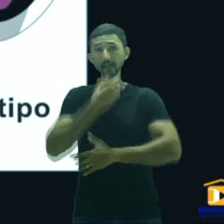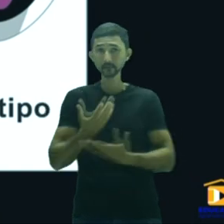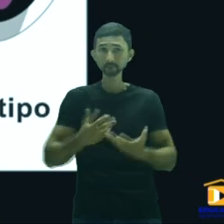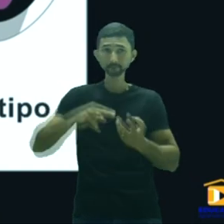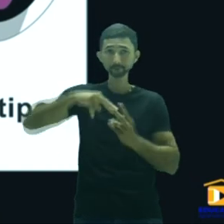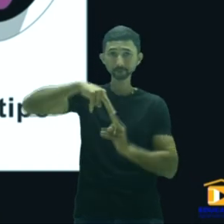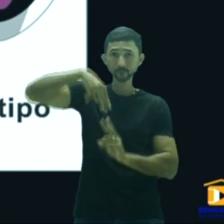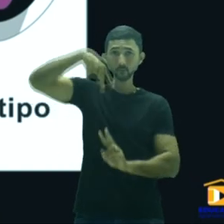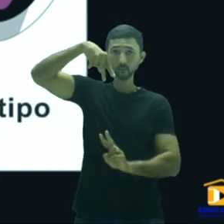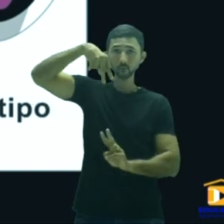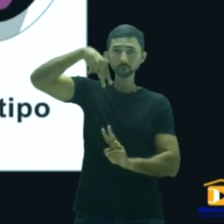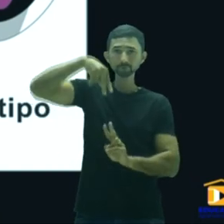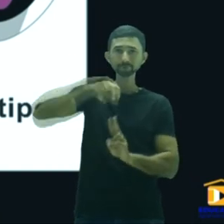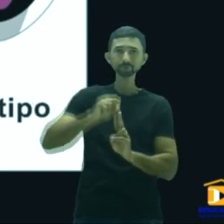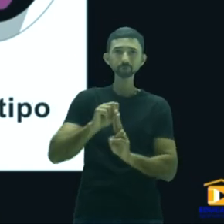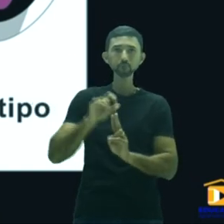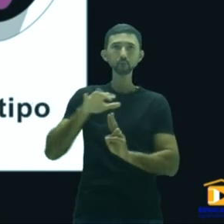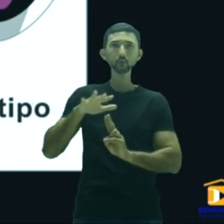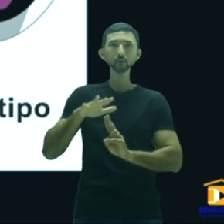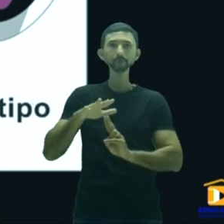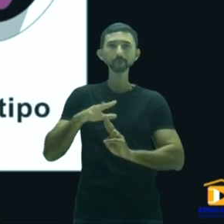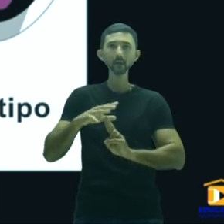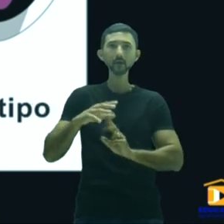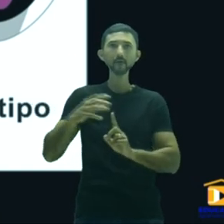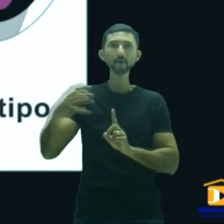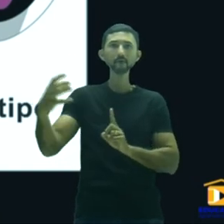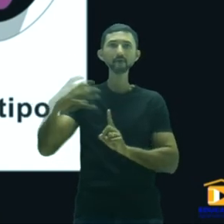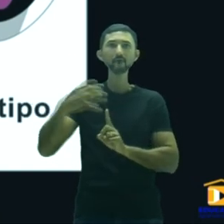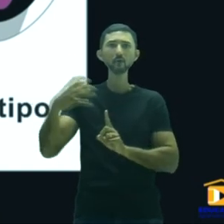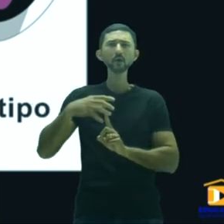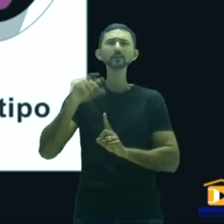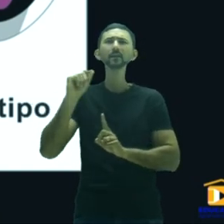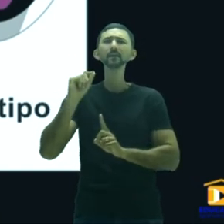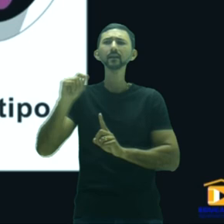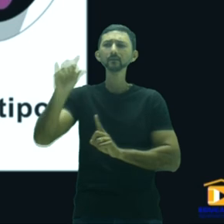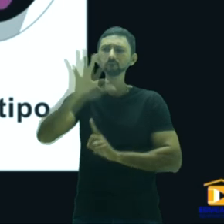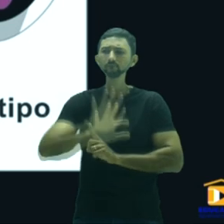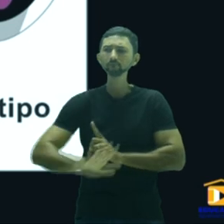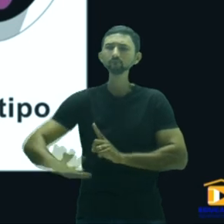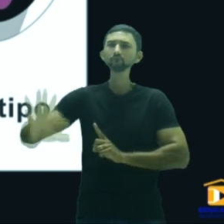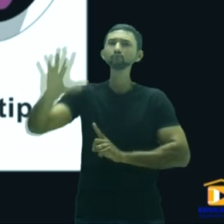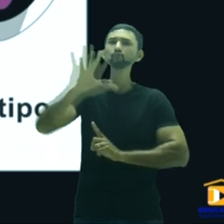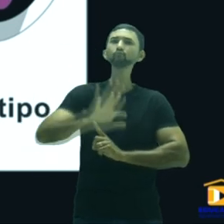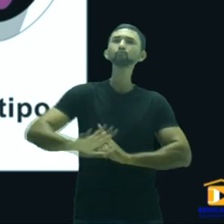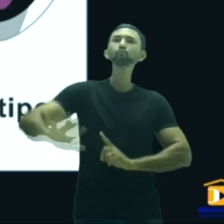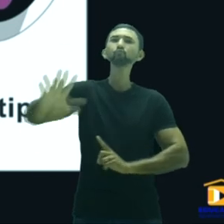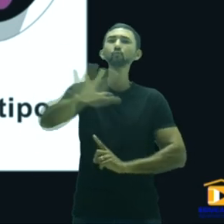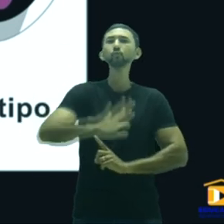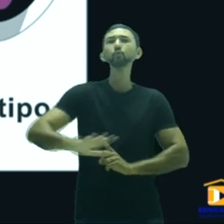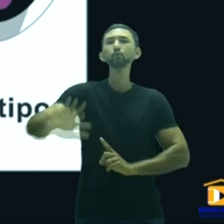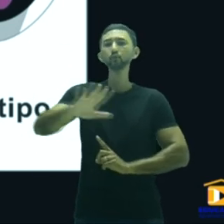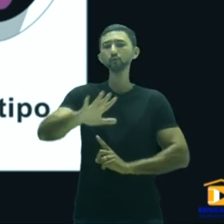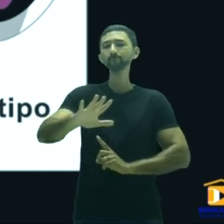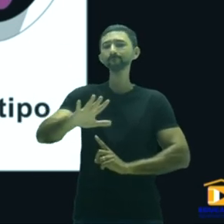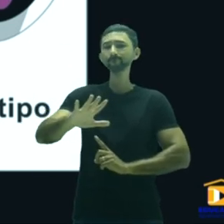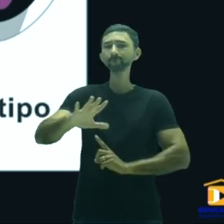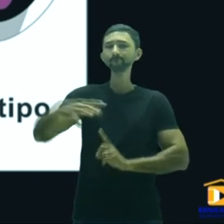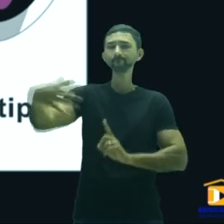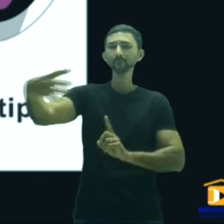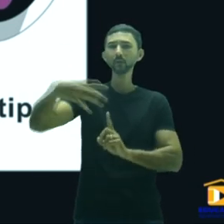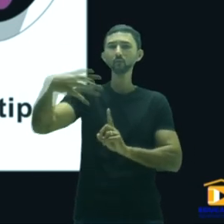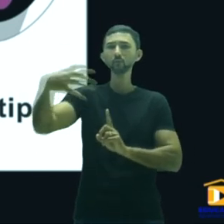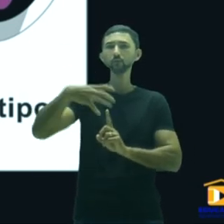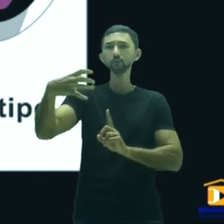se expressarem, eles vão sofrer influência, olha aqui, que está mostrando na imagem para vocês, do meio ambiente. Então, eles vão